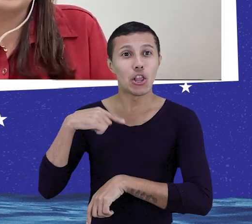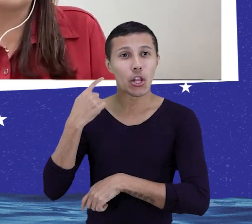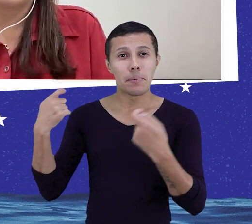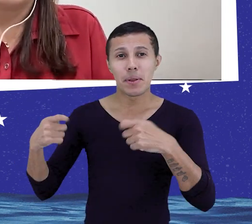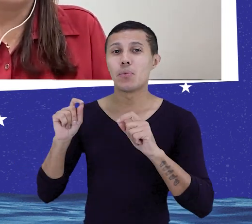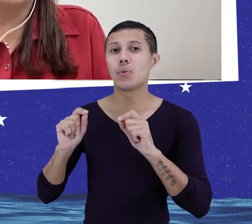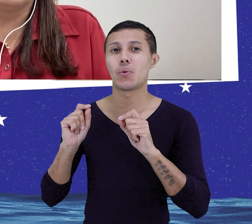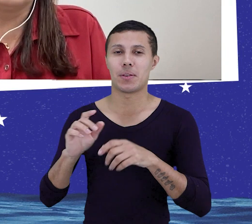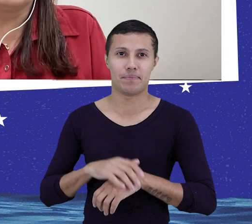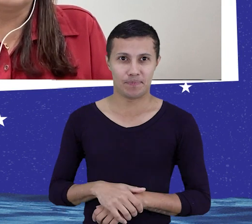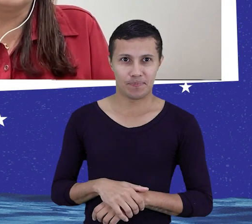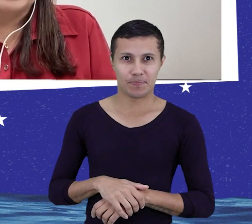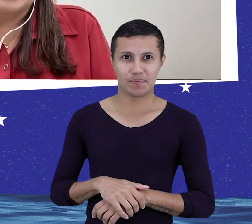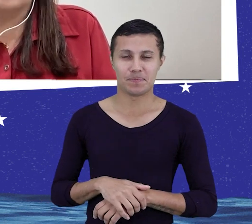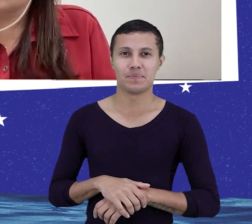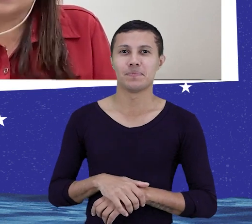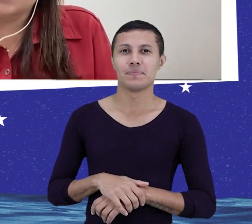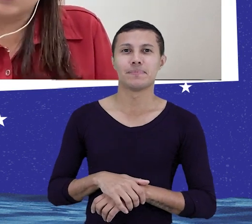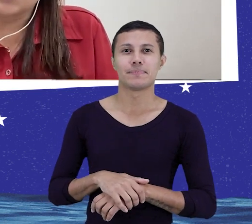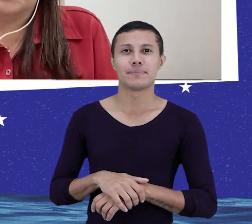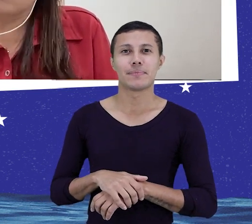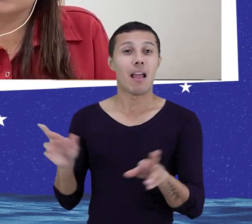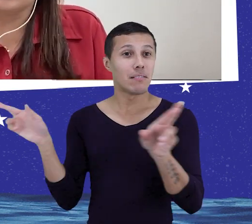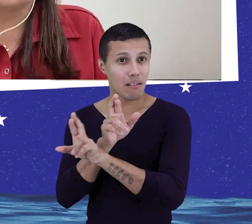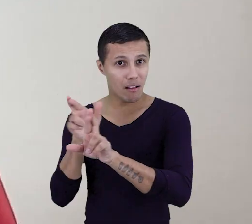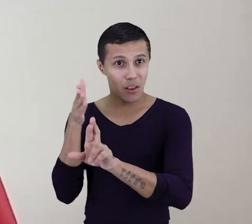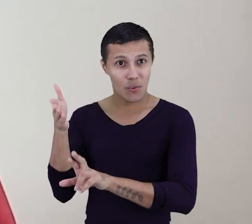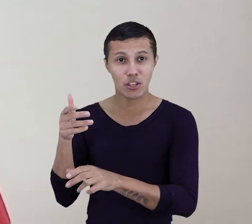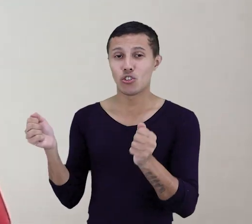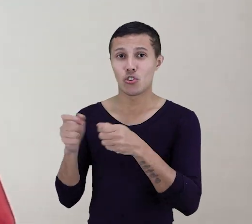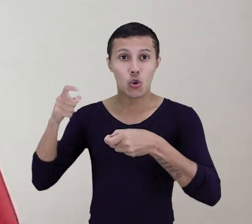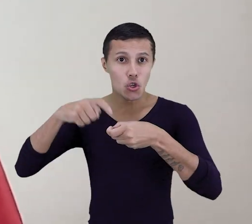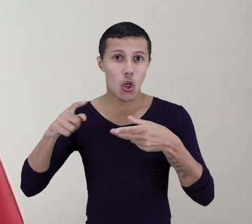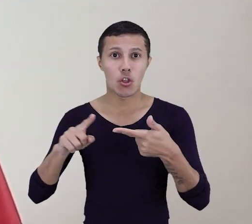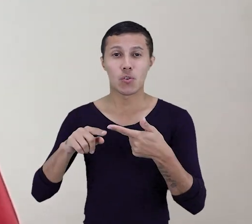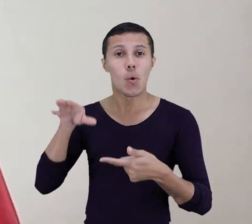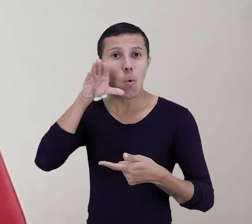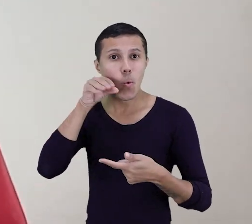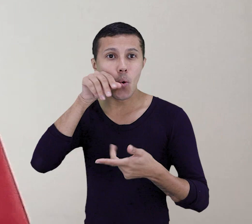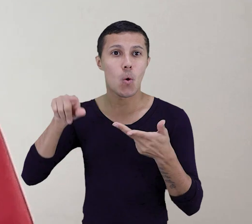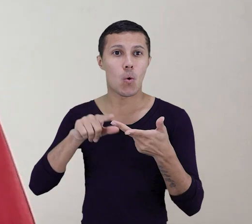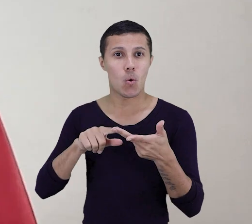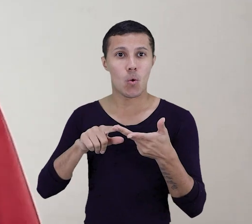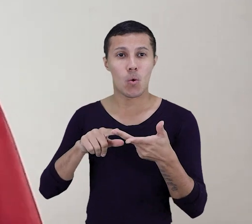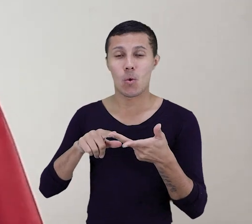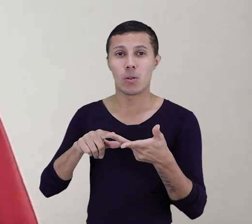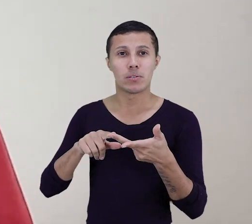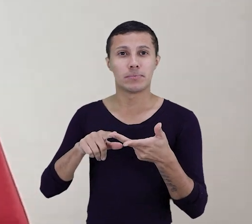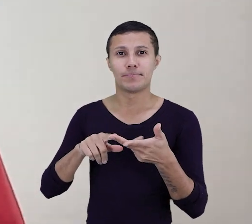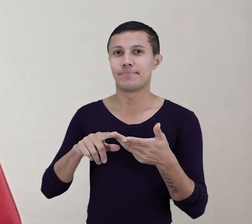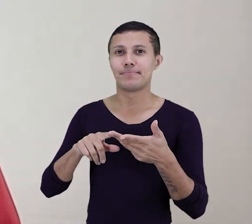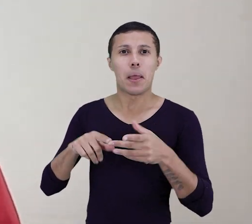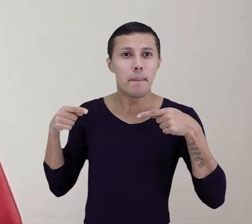precisamos olhar as nossas relações com os sócios, com os funcionários, né, com os nossos colaboradores, com os